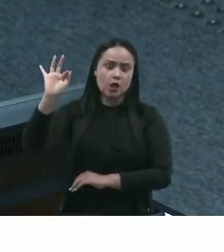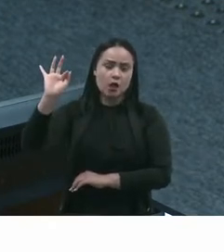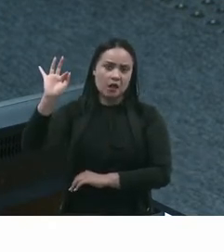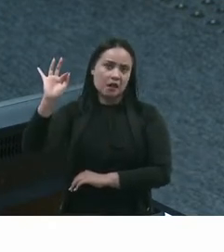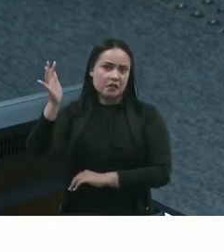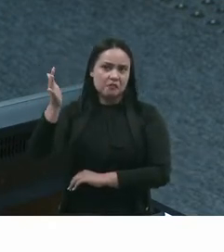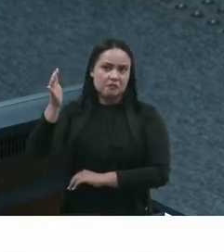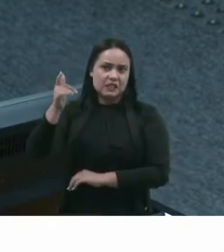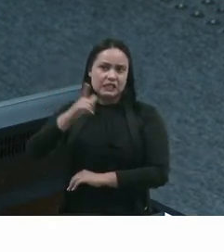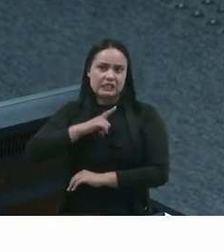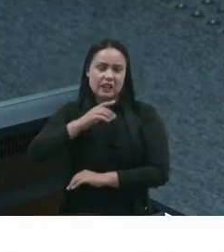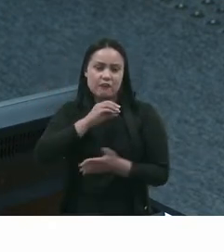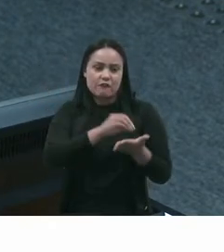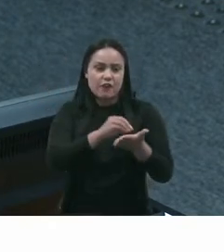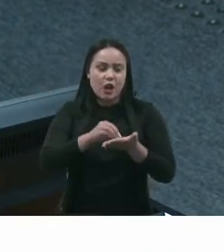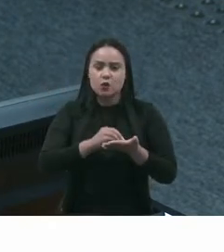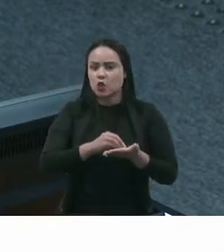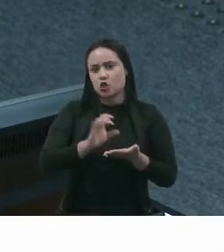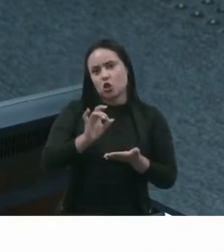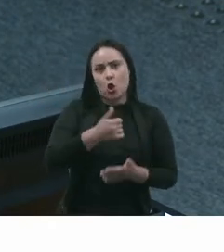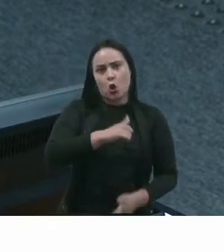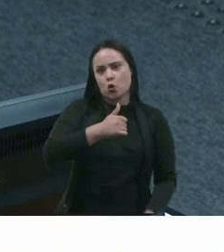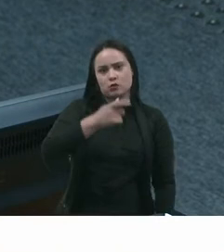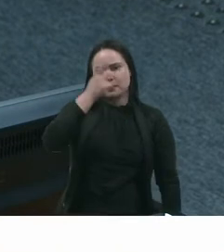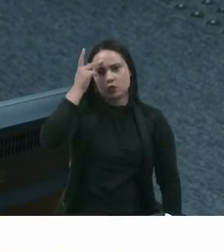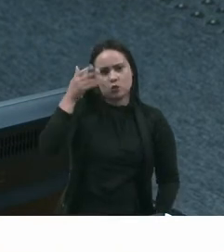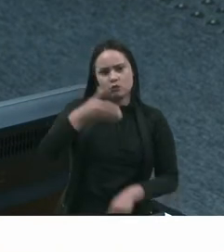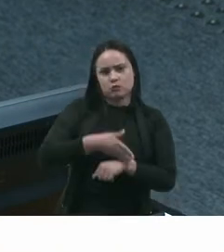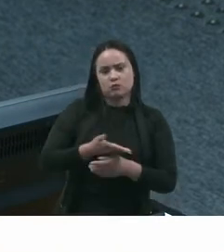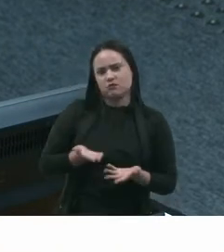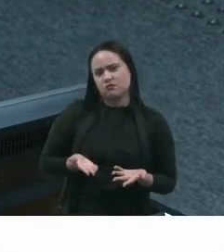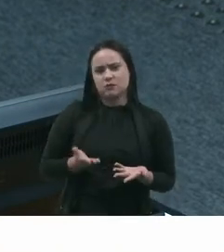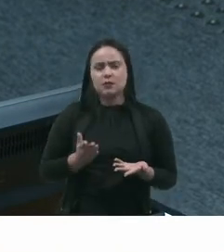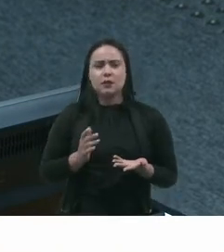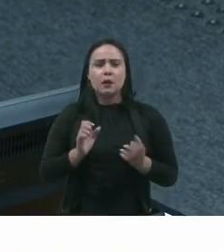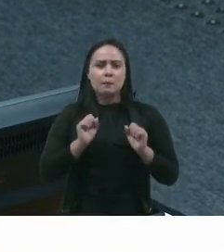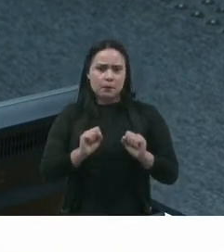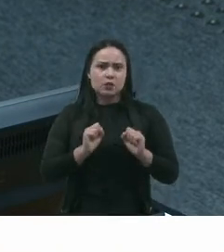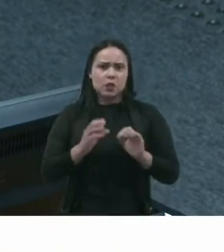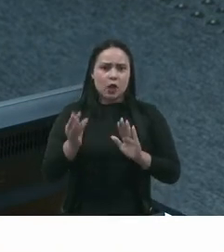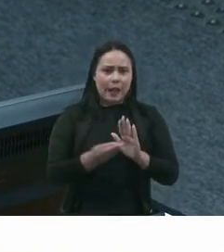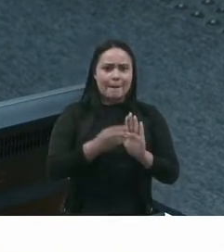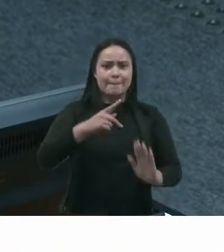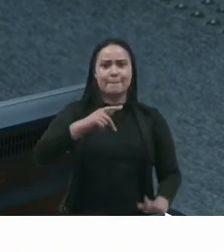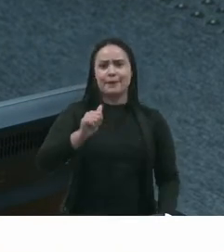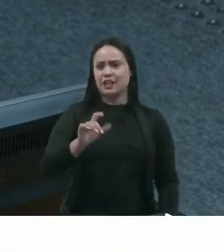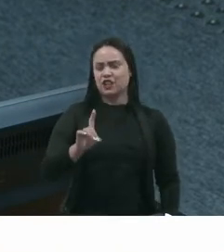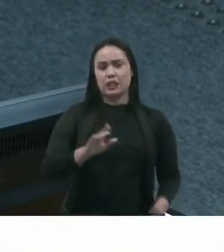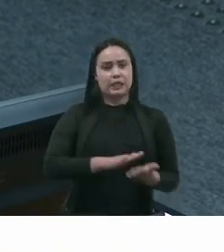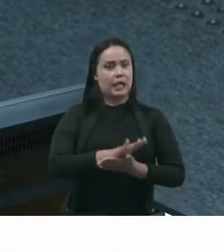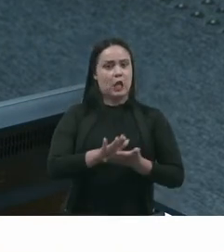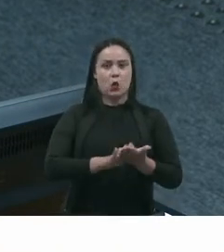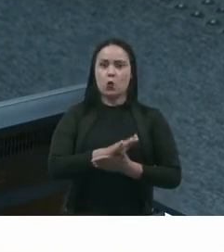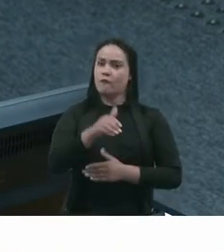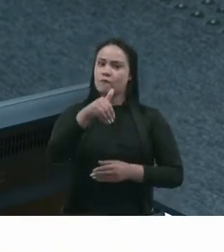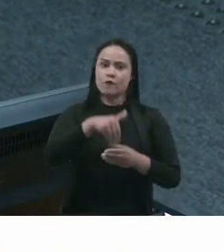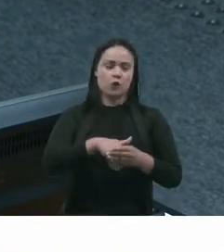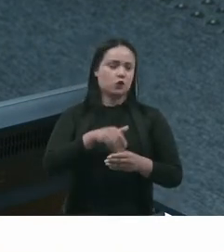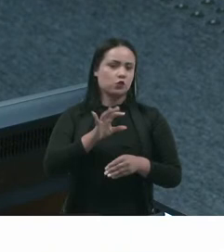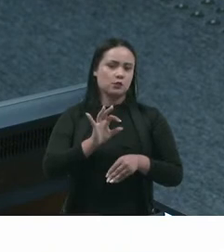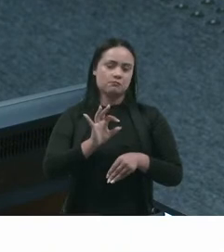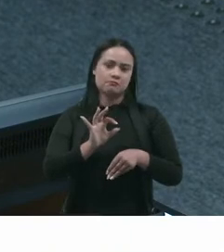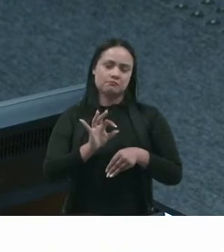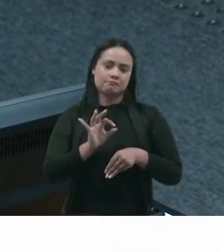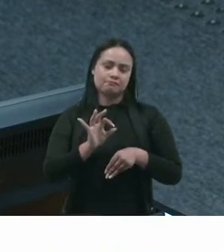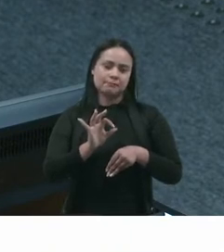esteja desfalcada, e com apenas 11 membros, por exemplo, ele poderia instaurar PADs sem nenhum voto de magistrado. Eu julgo que isso